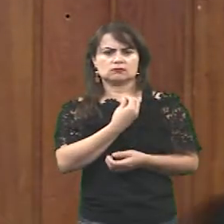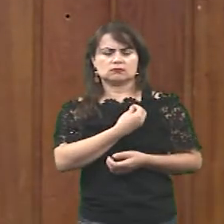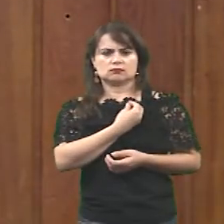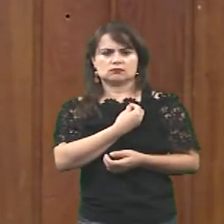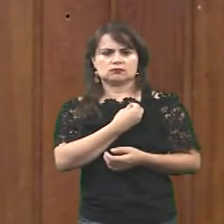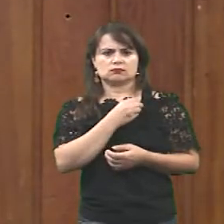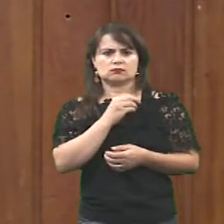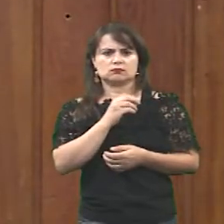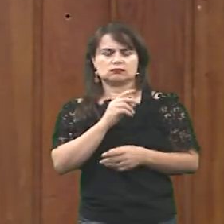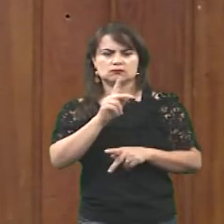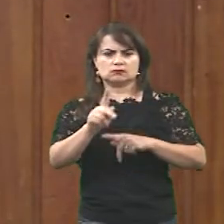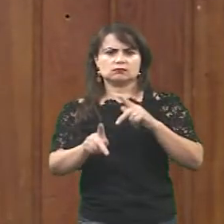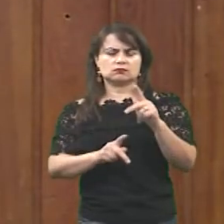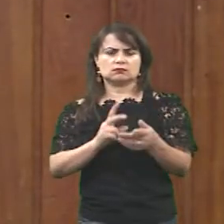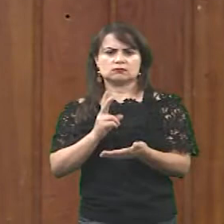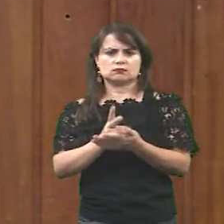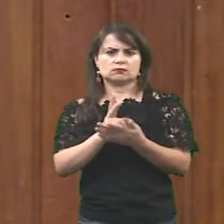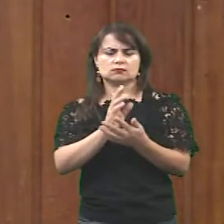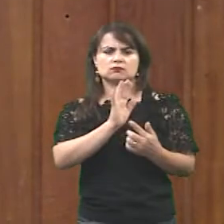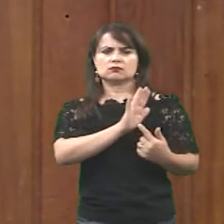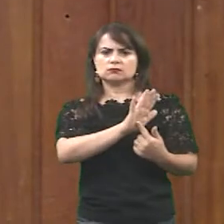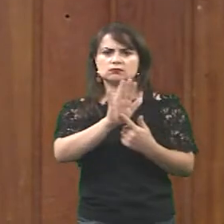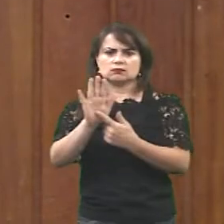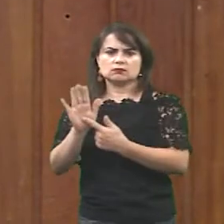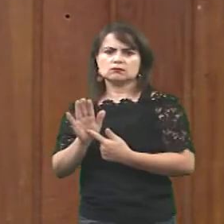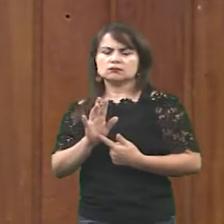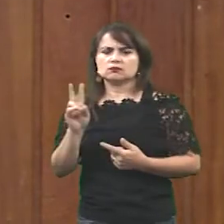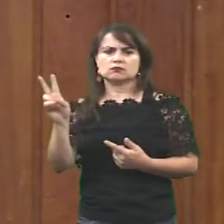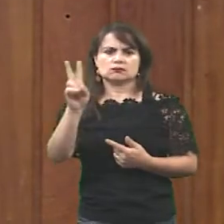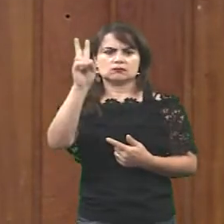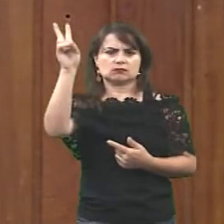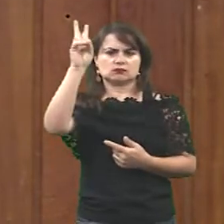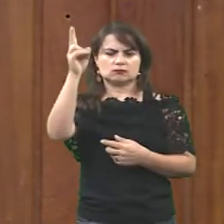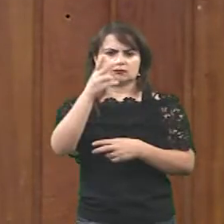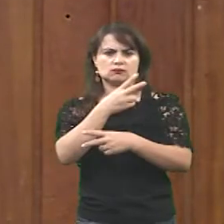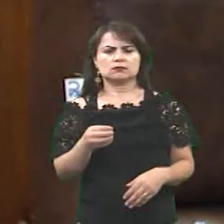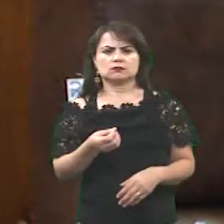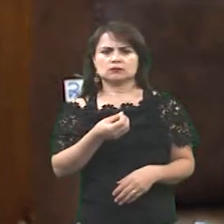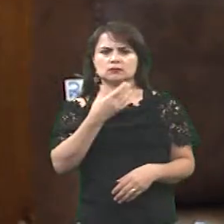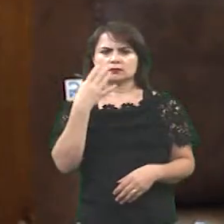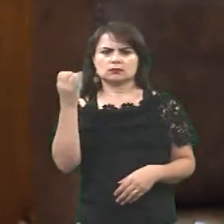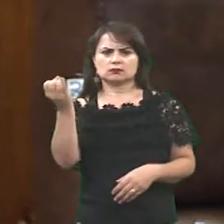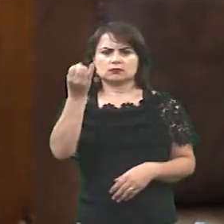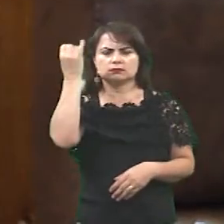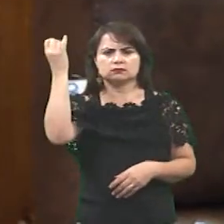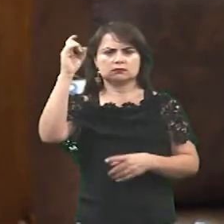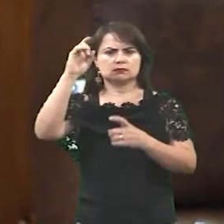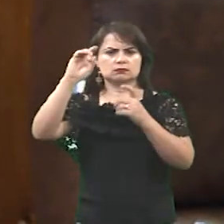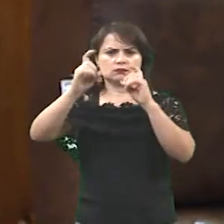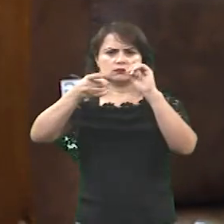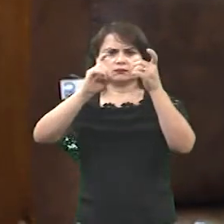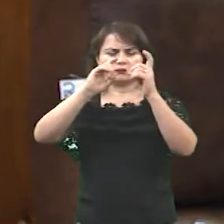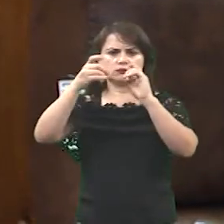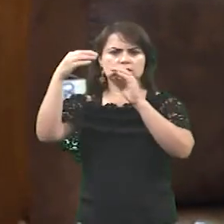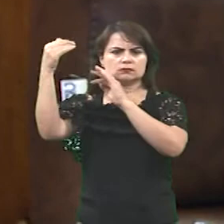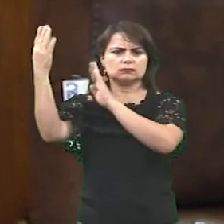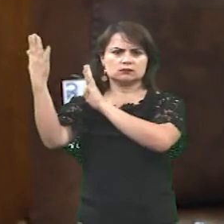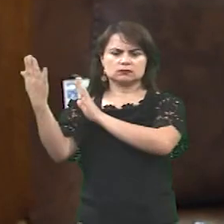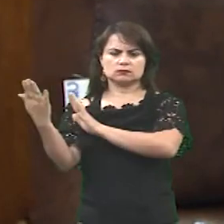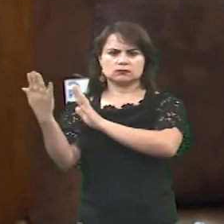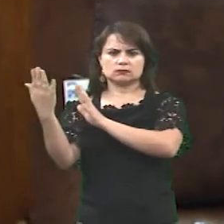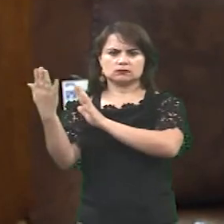esses valores aprendidos, por onde vocês passarem e para o resto de suas vidas. É uma forma de